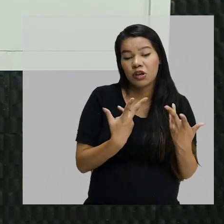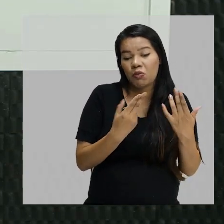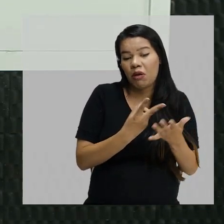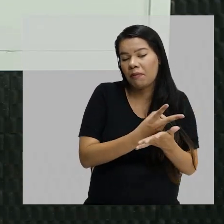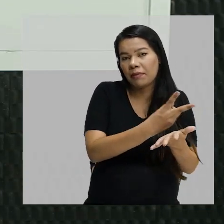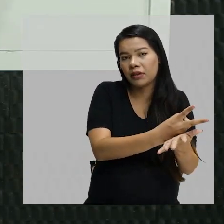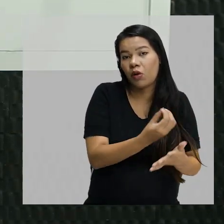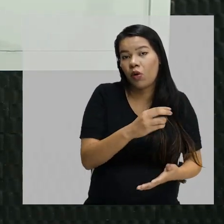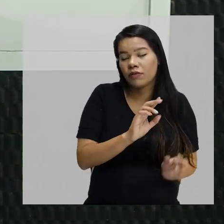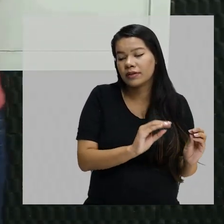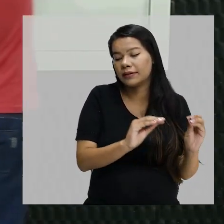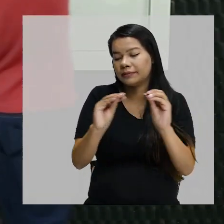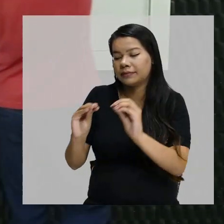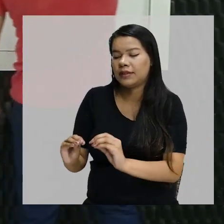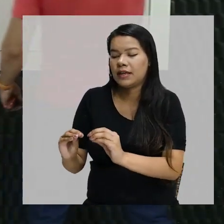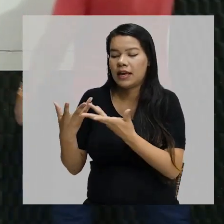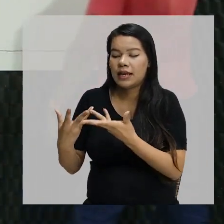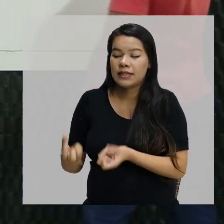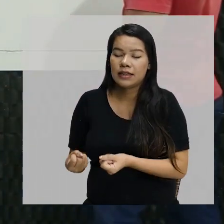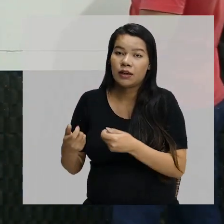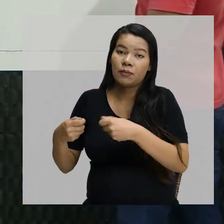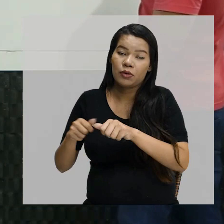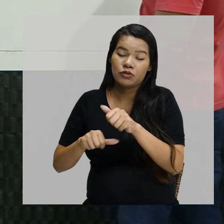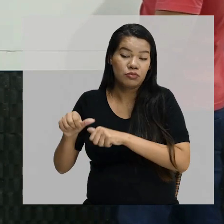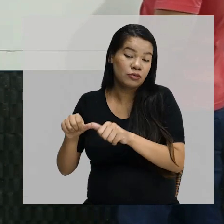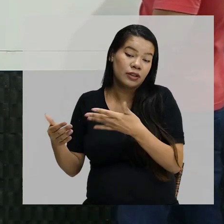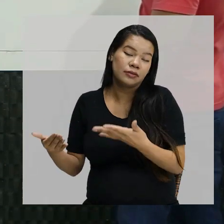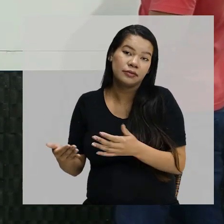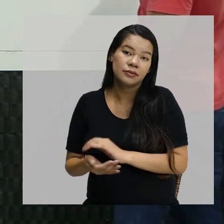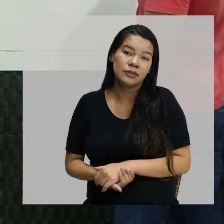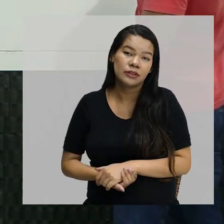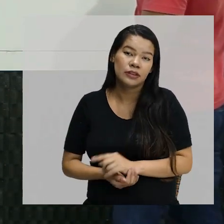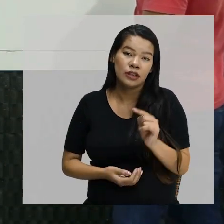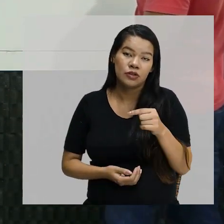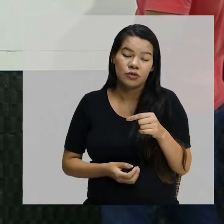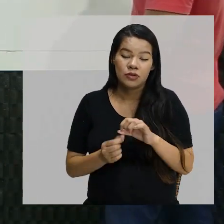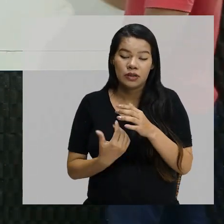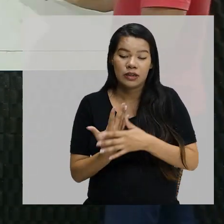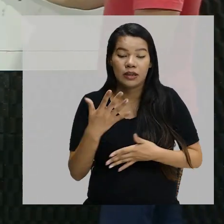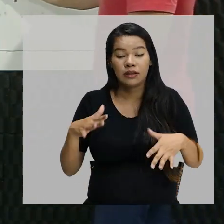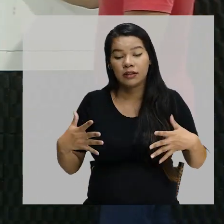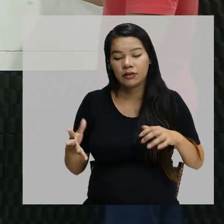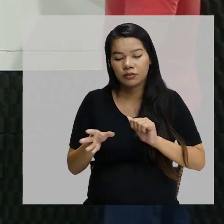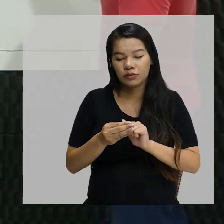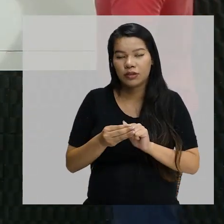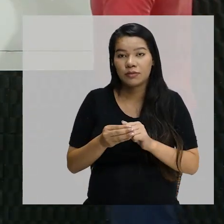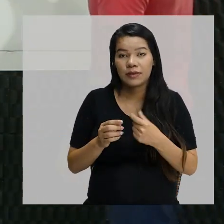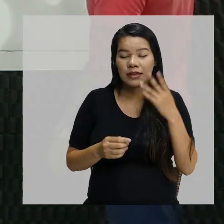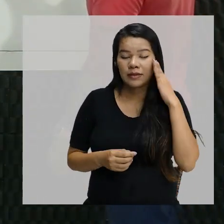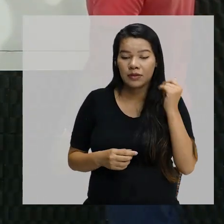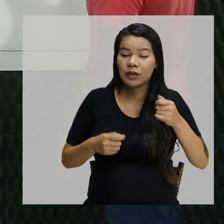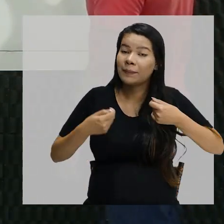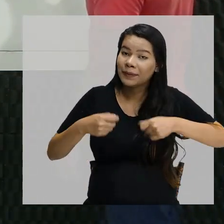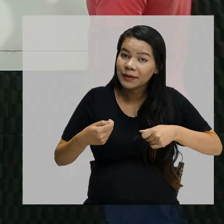ou você passa a aceitar que isso pode mudar de alguma maneira isso gera o conhecimento e a sabedoria depende